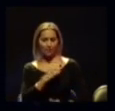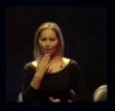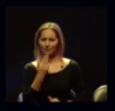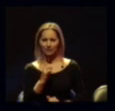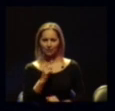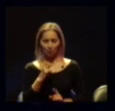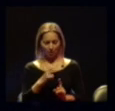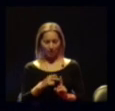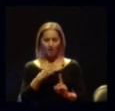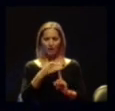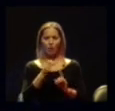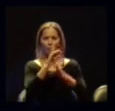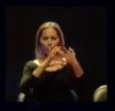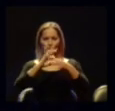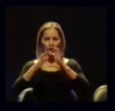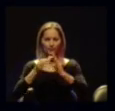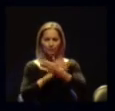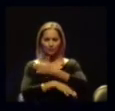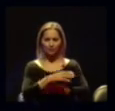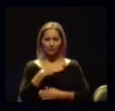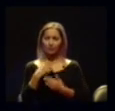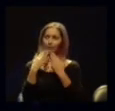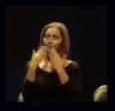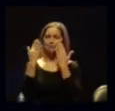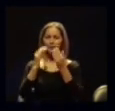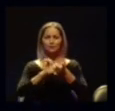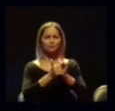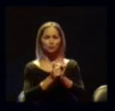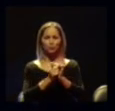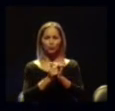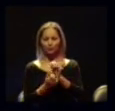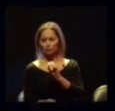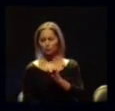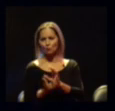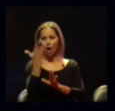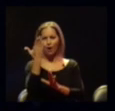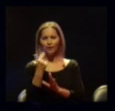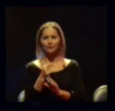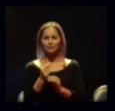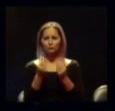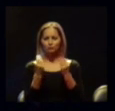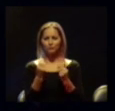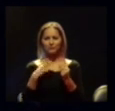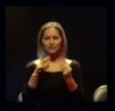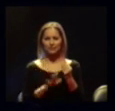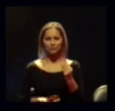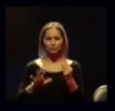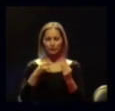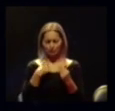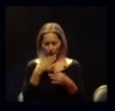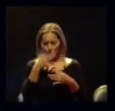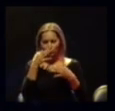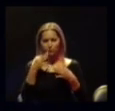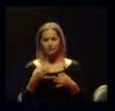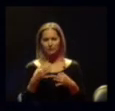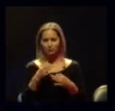ano olímpico e paralímpico, faço votos de que o desporto se torne cada vez mais um desígnio nacional. Estou certo